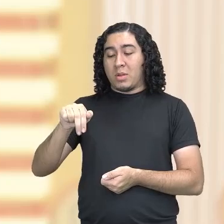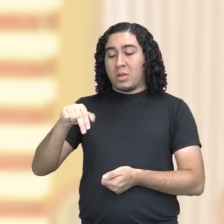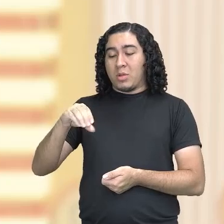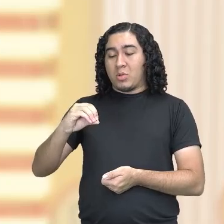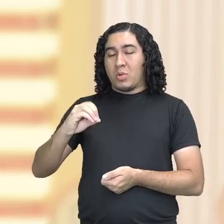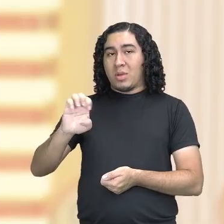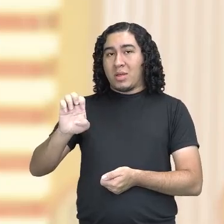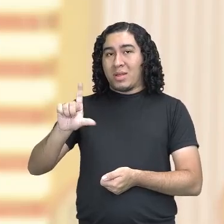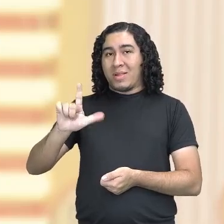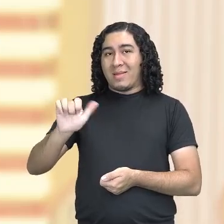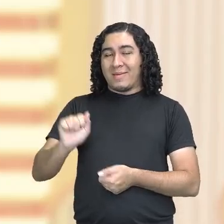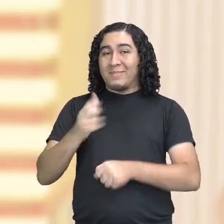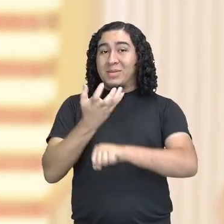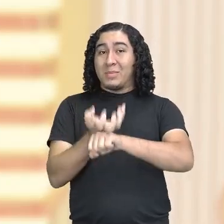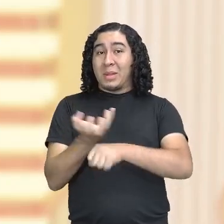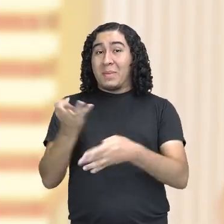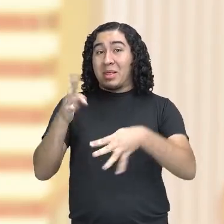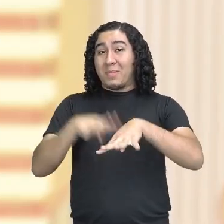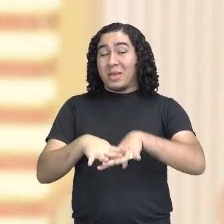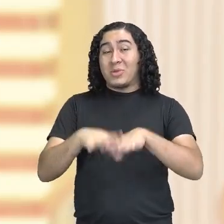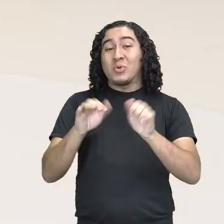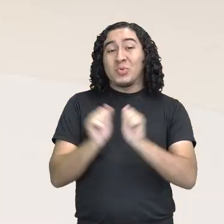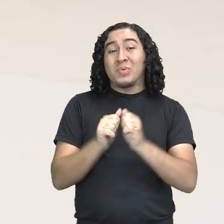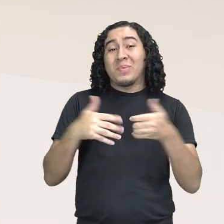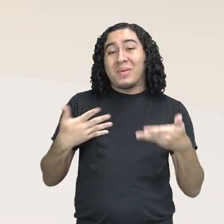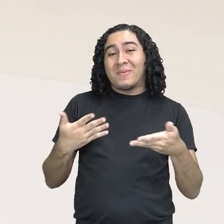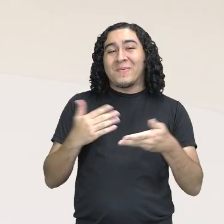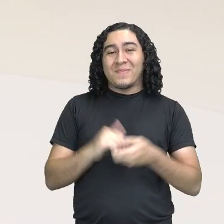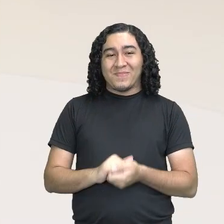Franco, de Matemática, e estou aqui juntamente